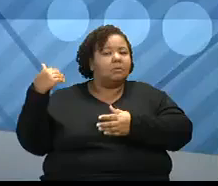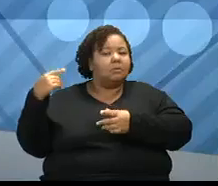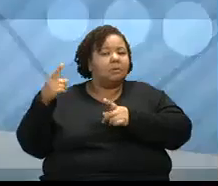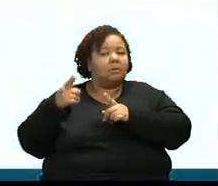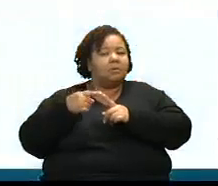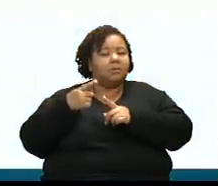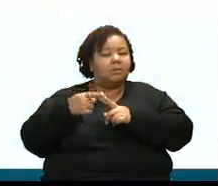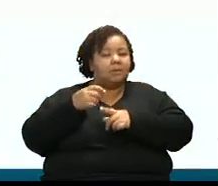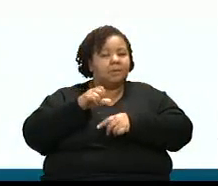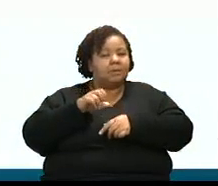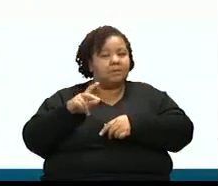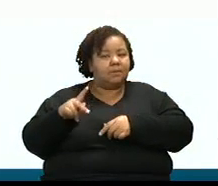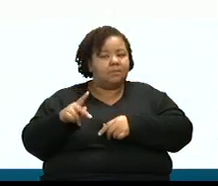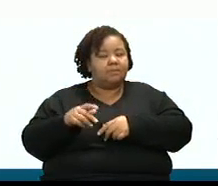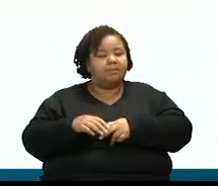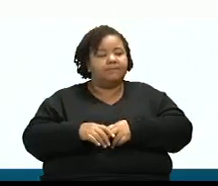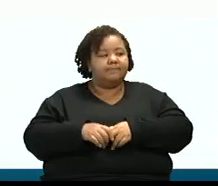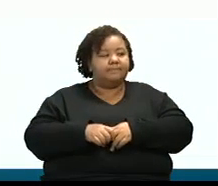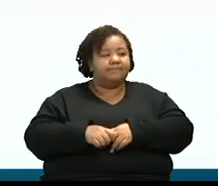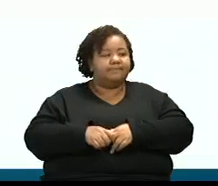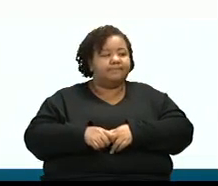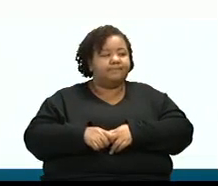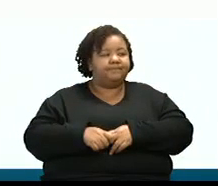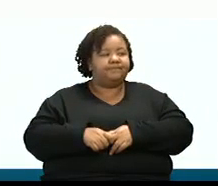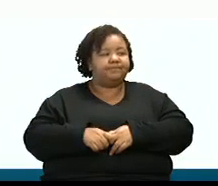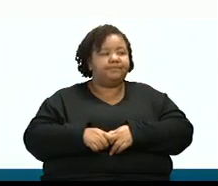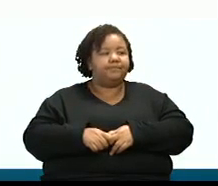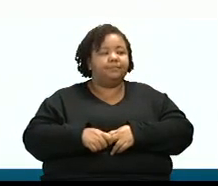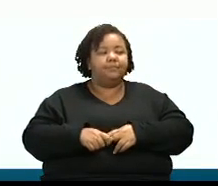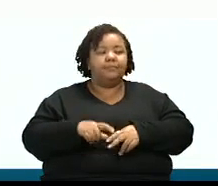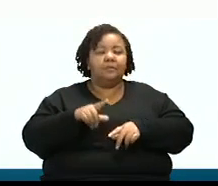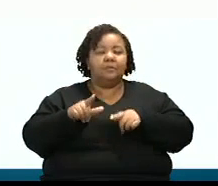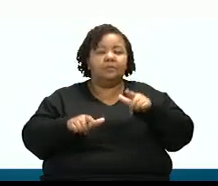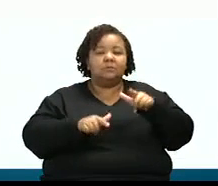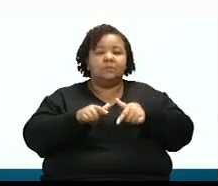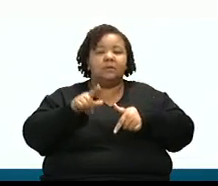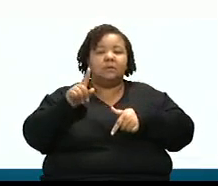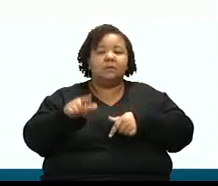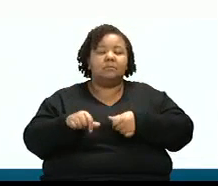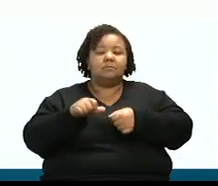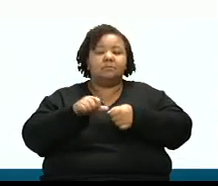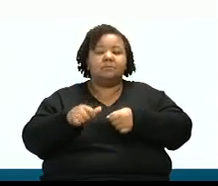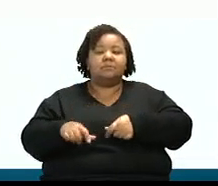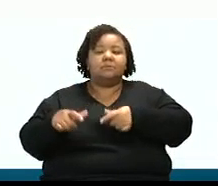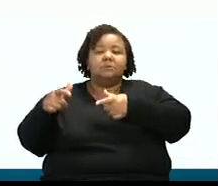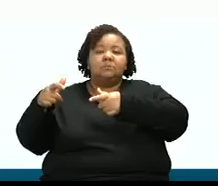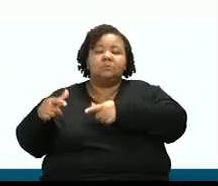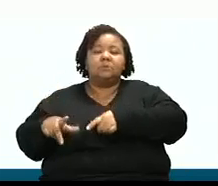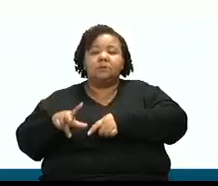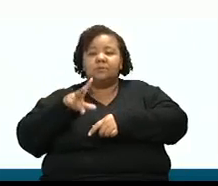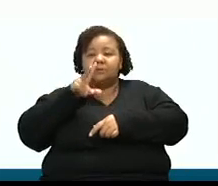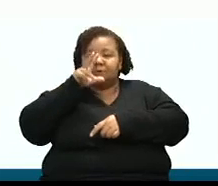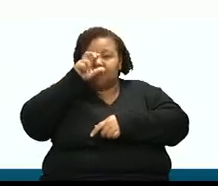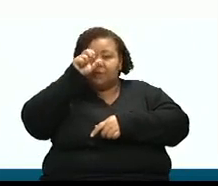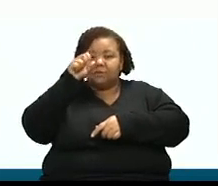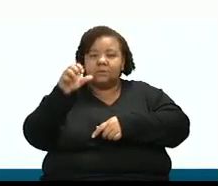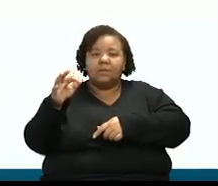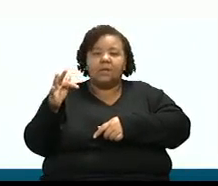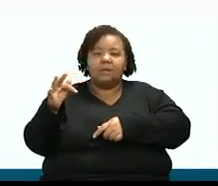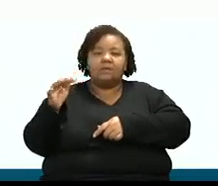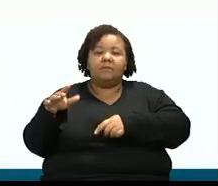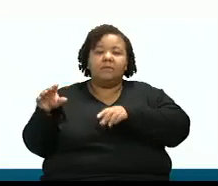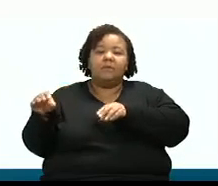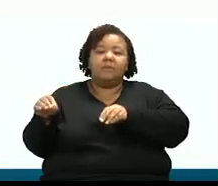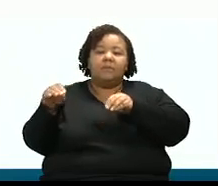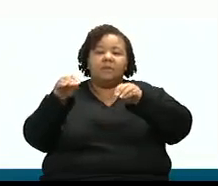problema. Então, vamos ao quadro. O trabalho realizado por um campo de forças F para deslocar